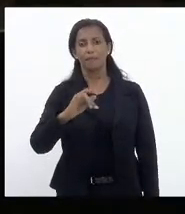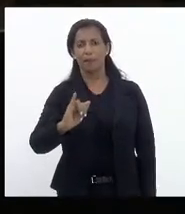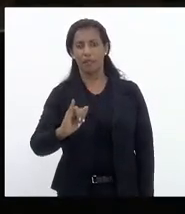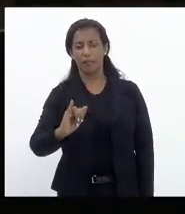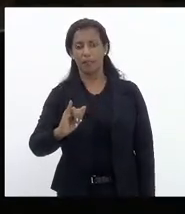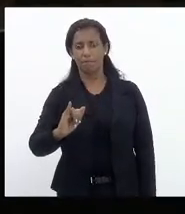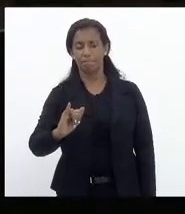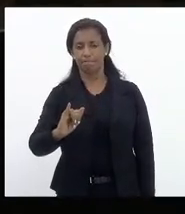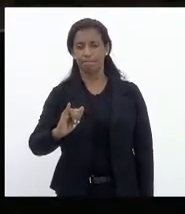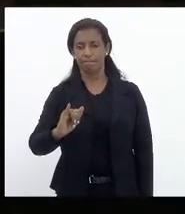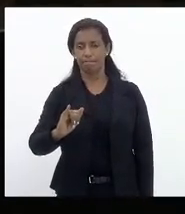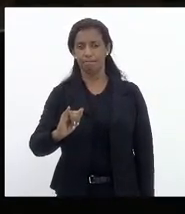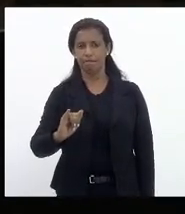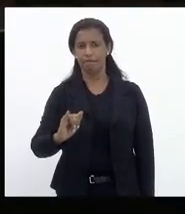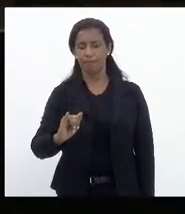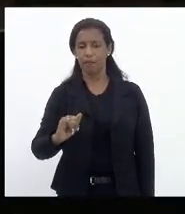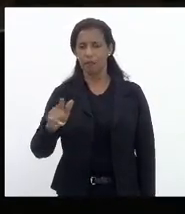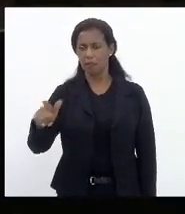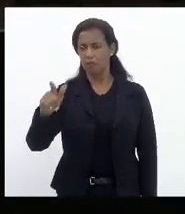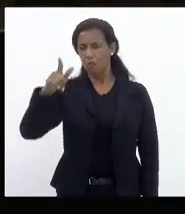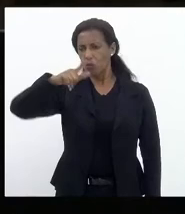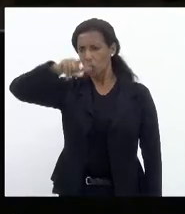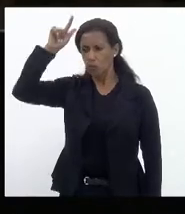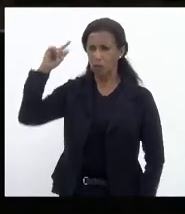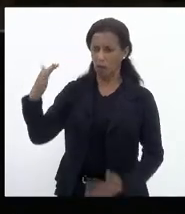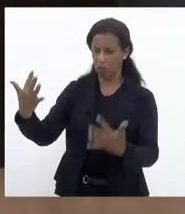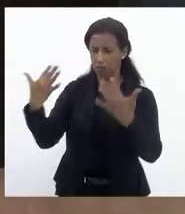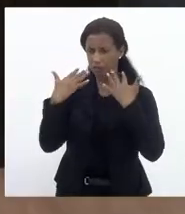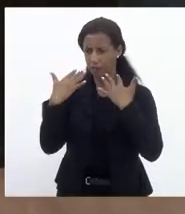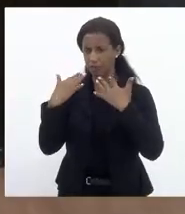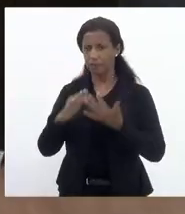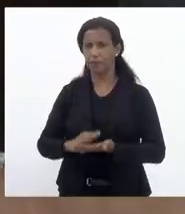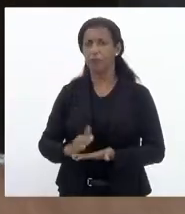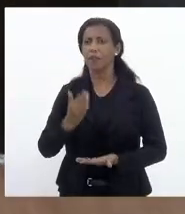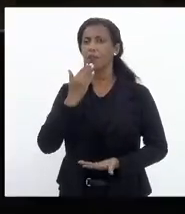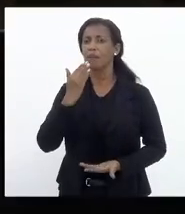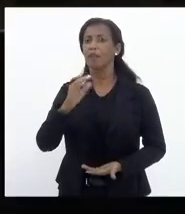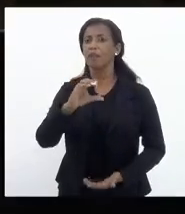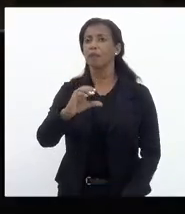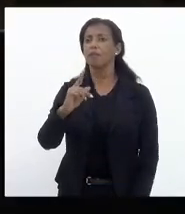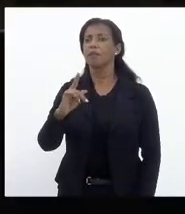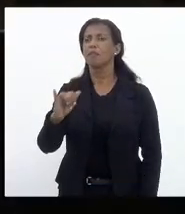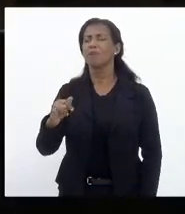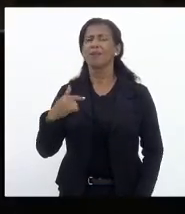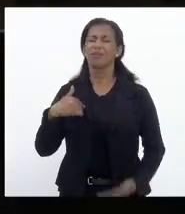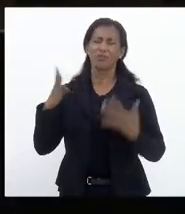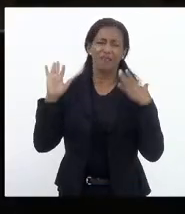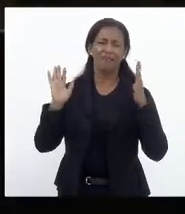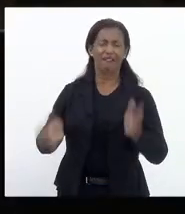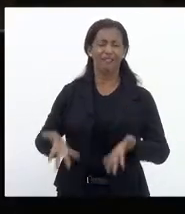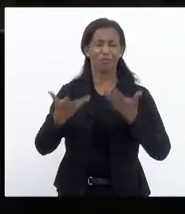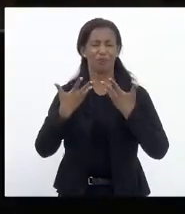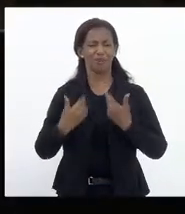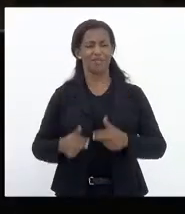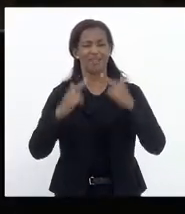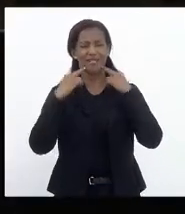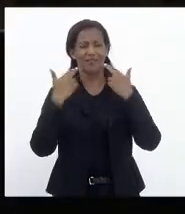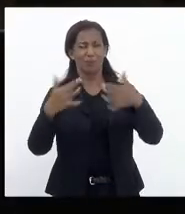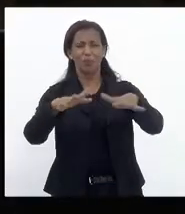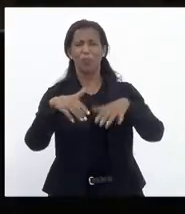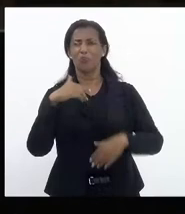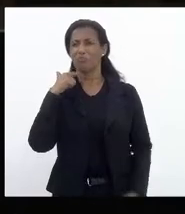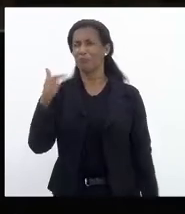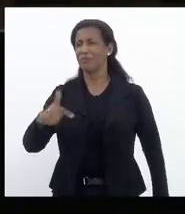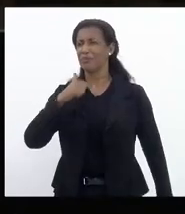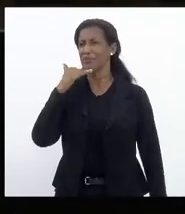Deputado Luiz Paulo gostaria da sua atenção a CPI já cansei de audiências pública e